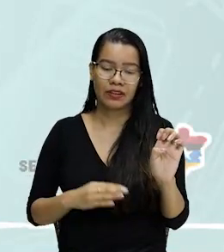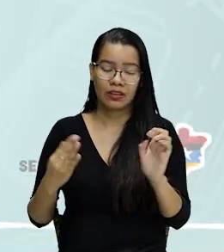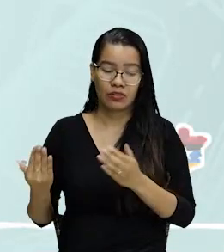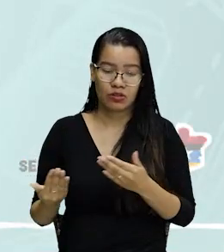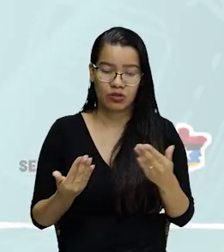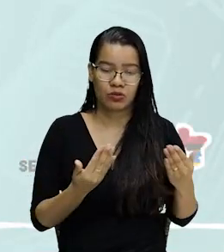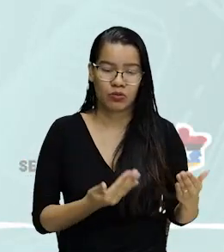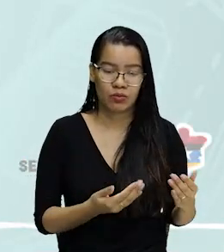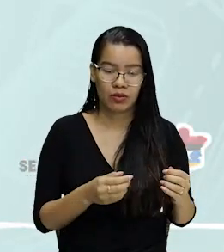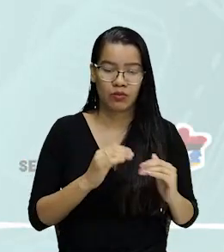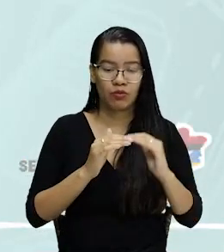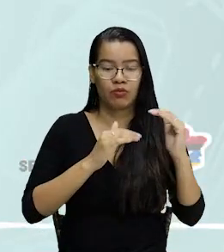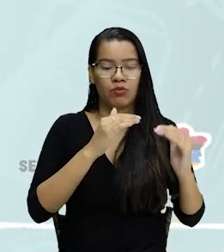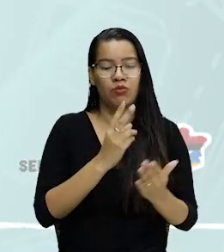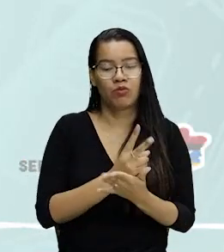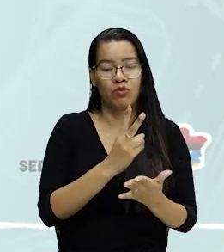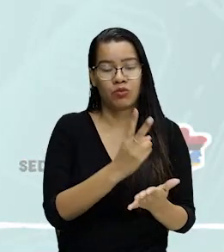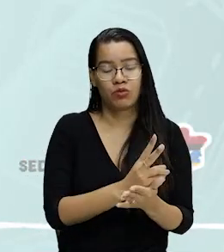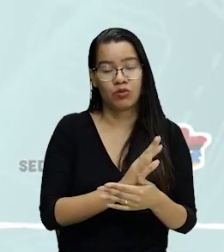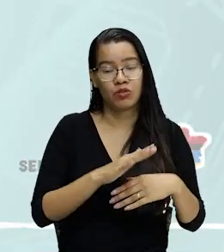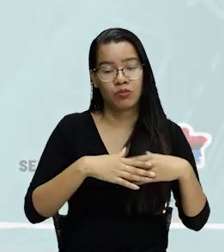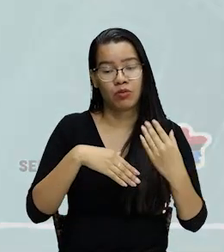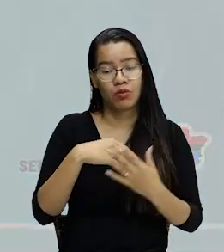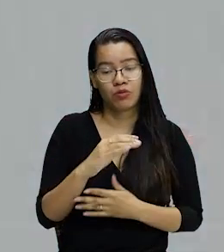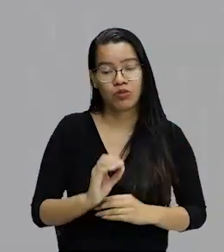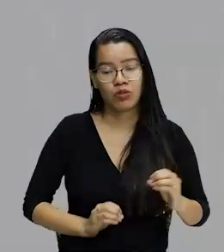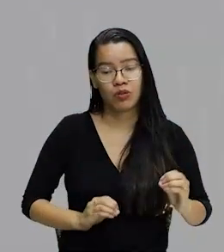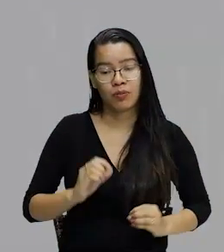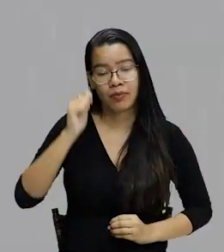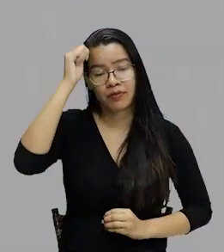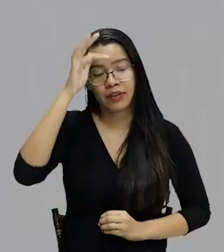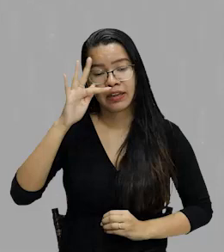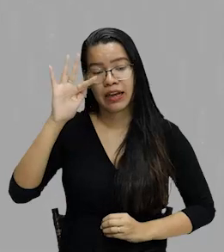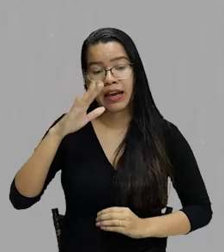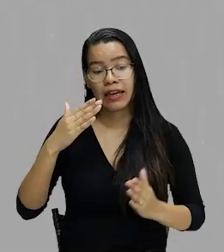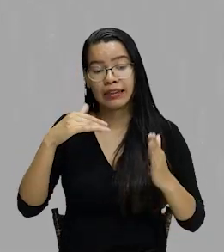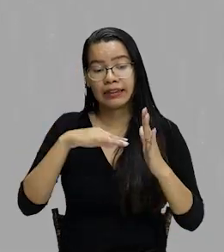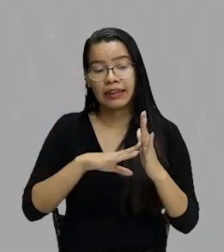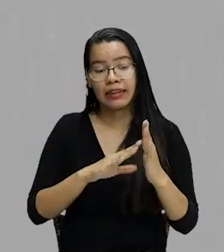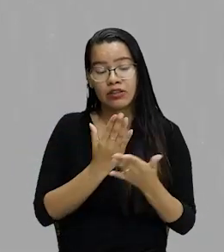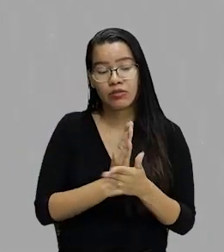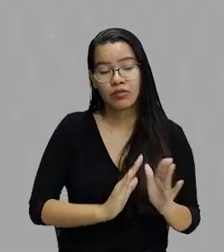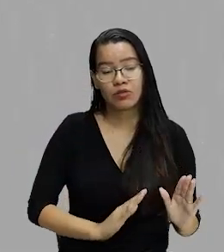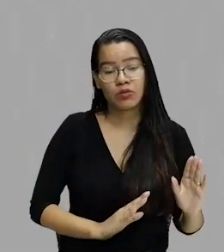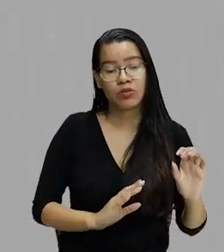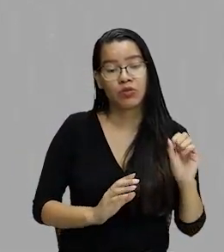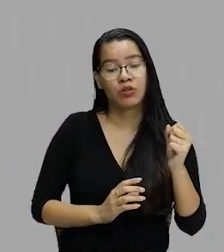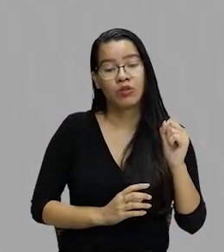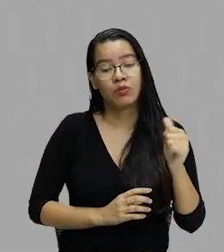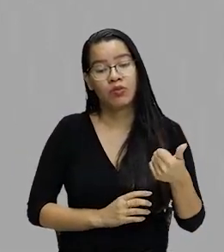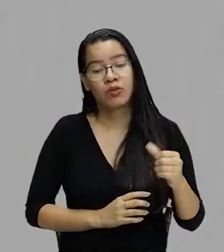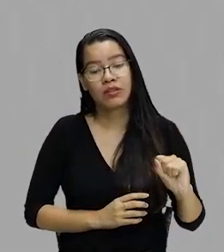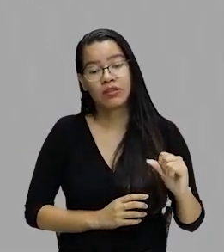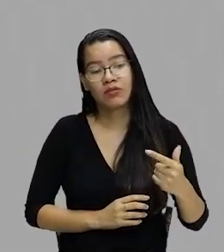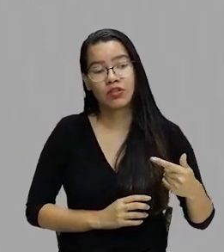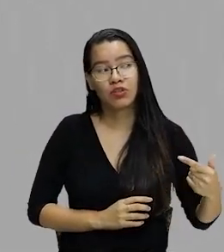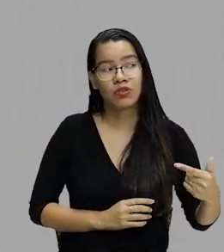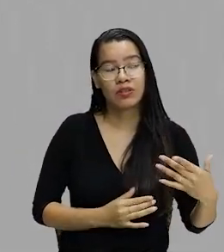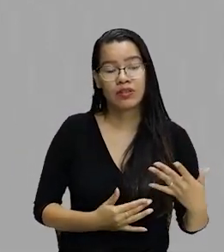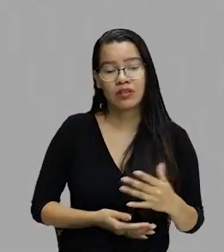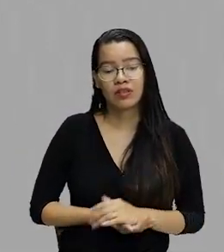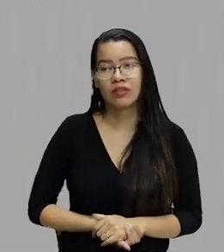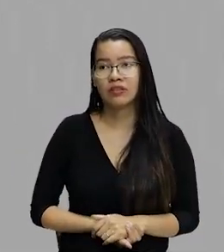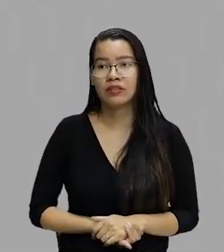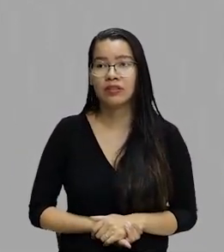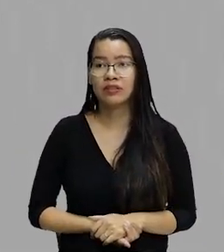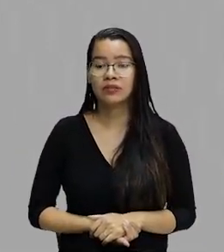fluxo contínuo de mão de obra africana até o momento de sua extinção em 1822 e em diante. Bom, alimentado pelo